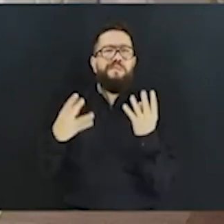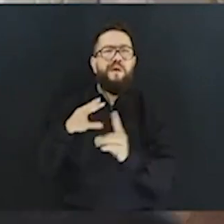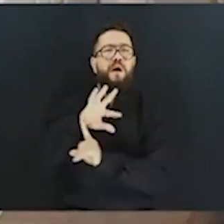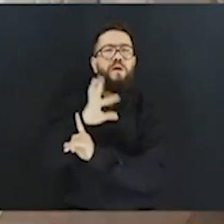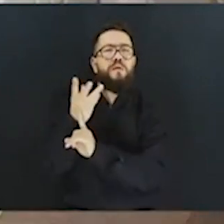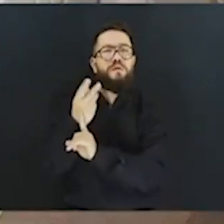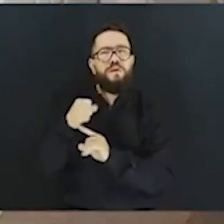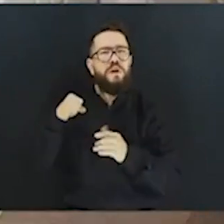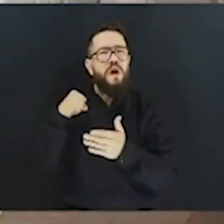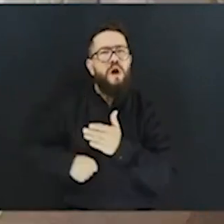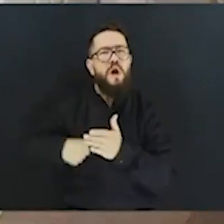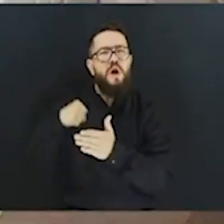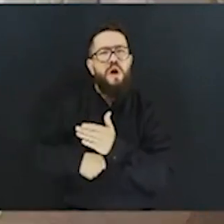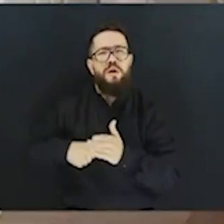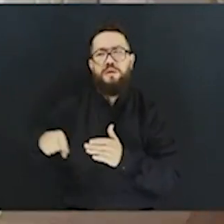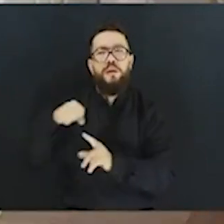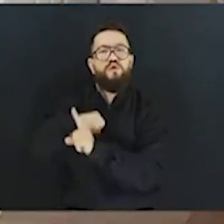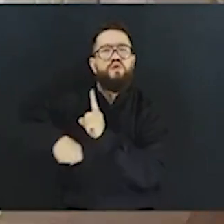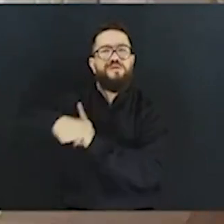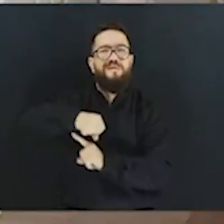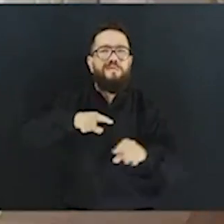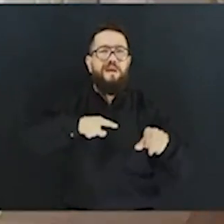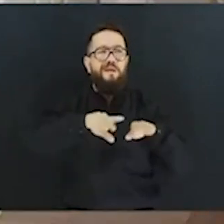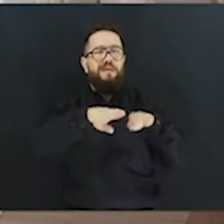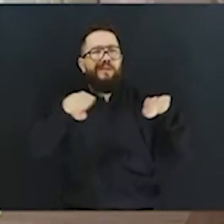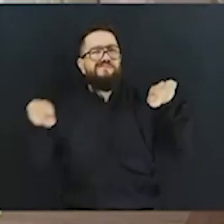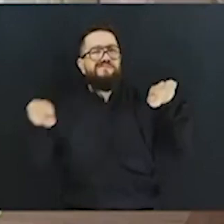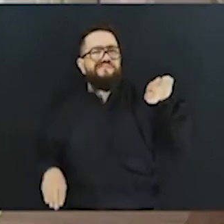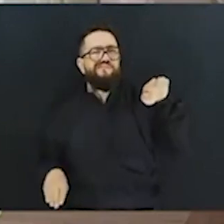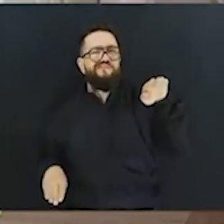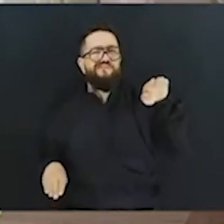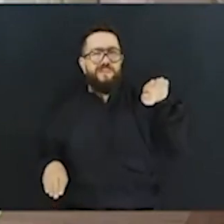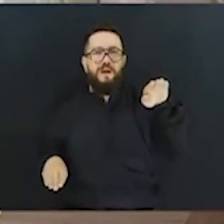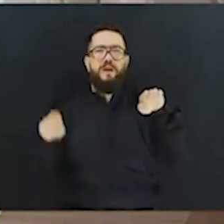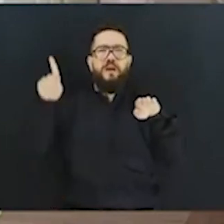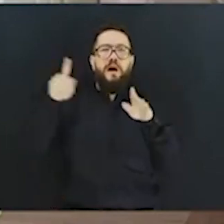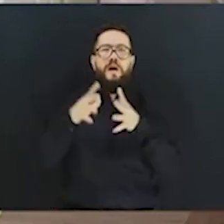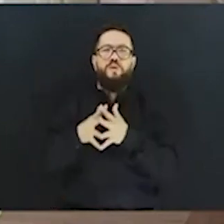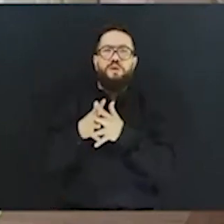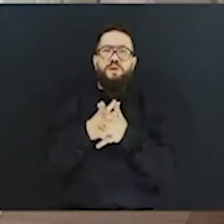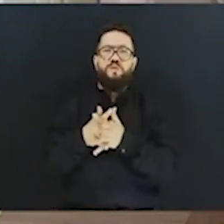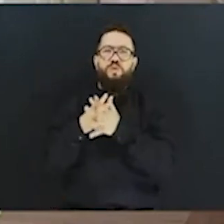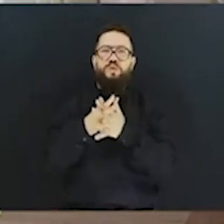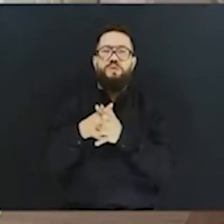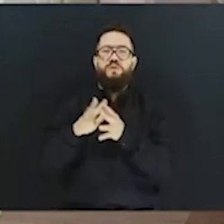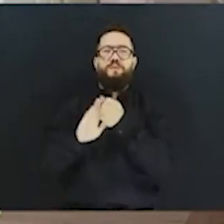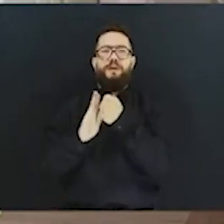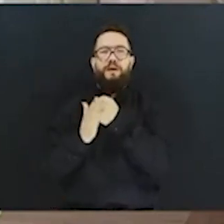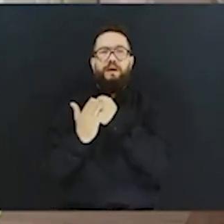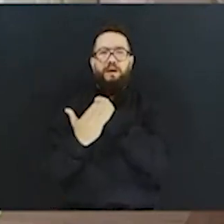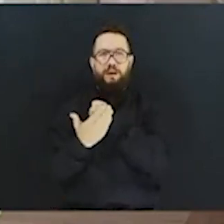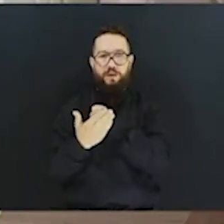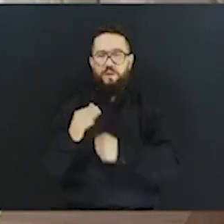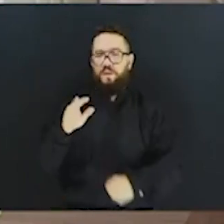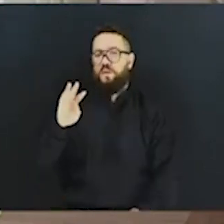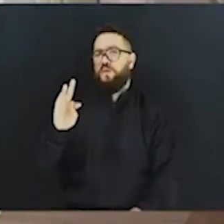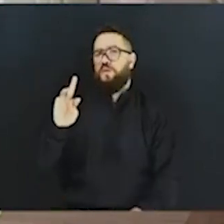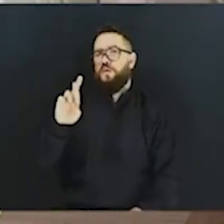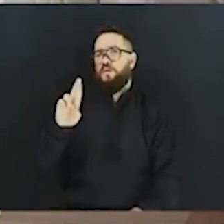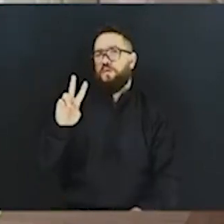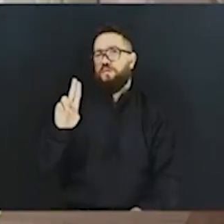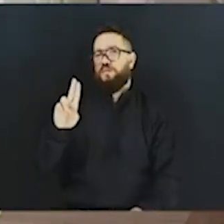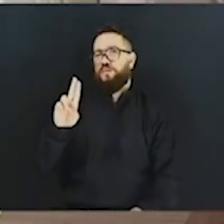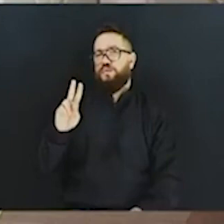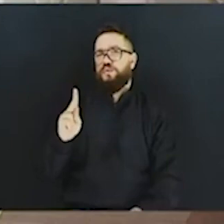nos bairros marginalizados do Bronx, na década de 70, e deu esperança a comunidades que estavam à margem. O hip-hop, ele